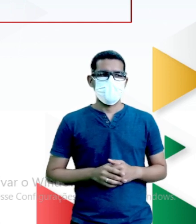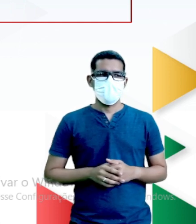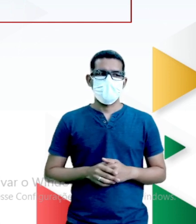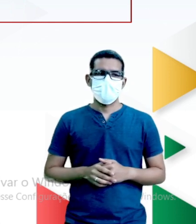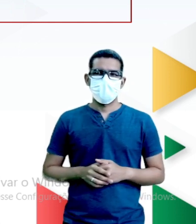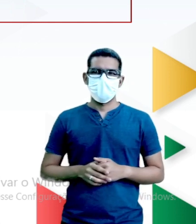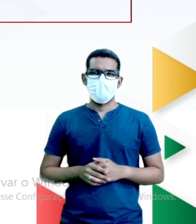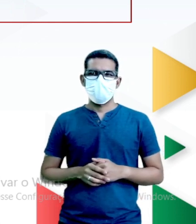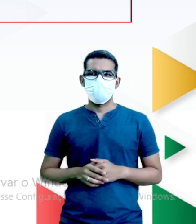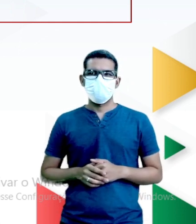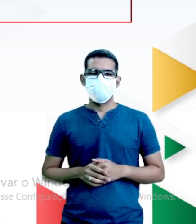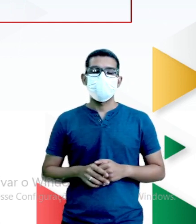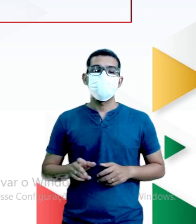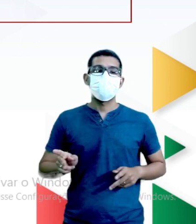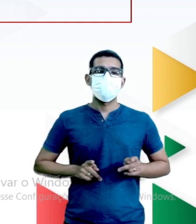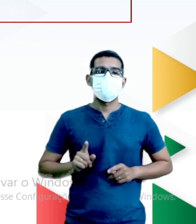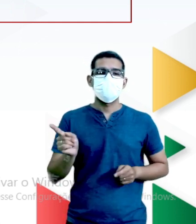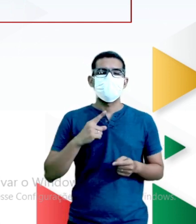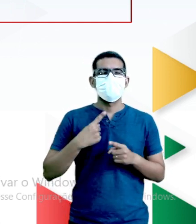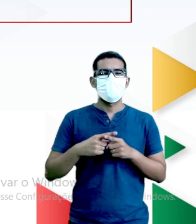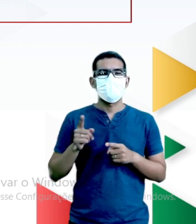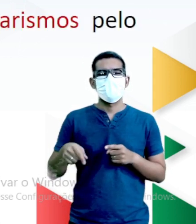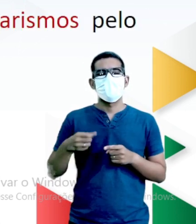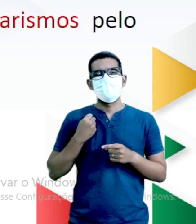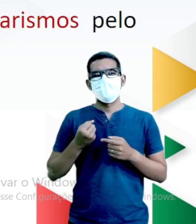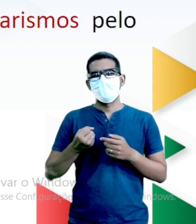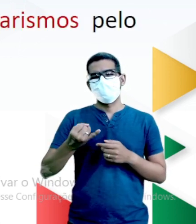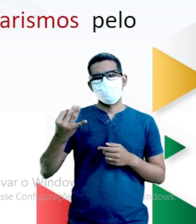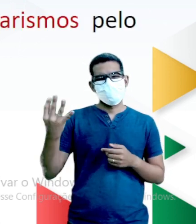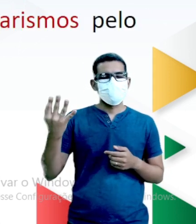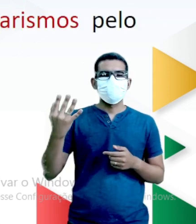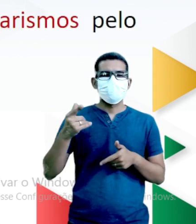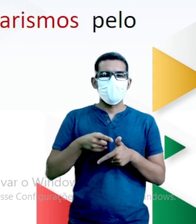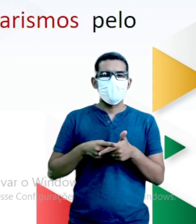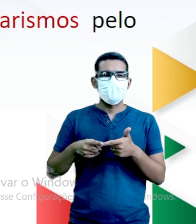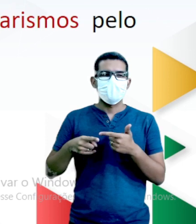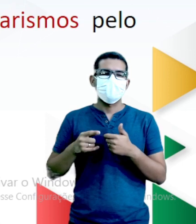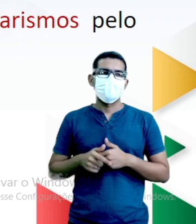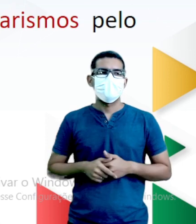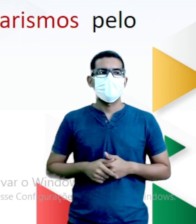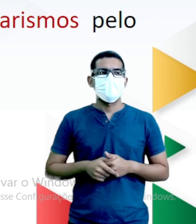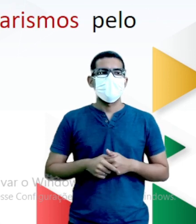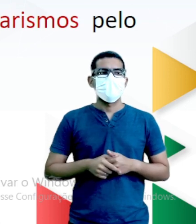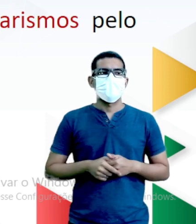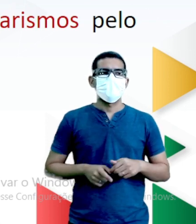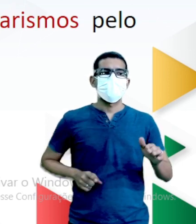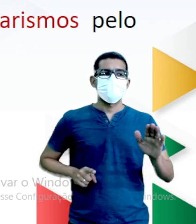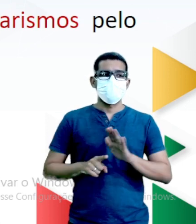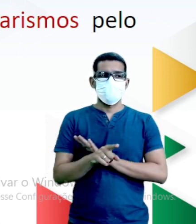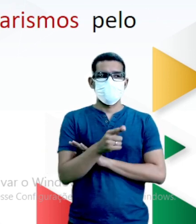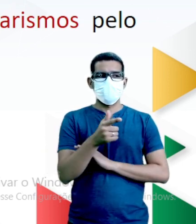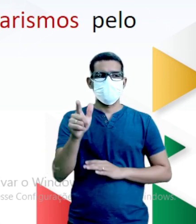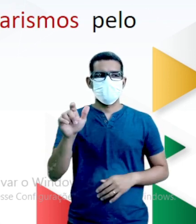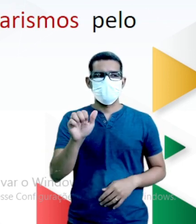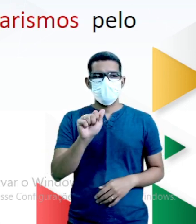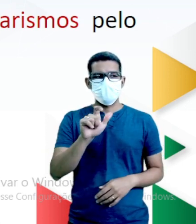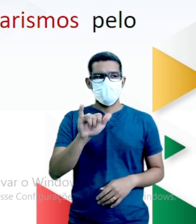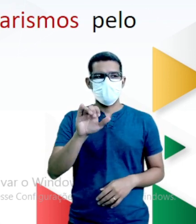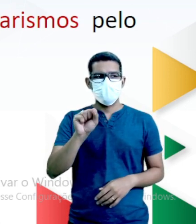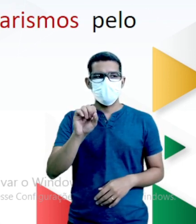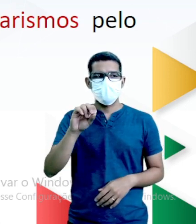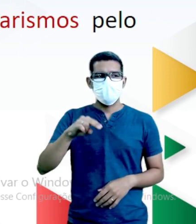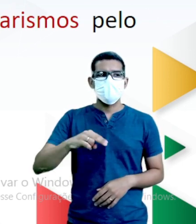é primo porque ele é divisível por 1, 17, 19, ele mesmo. Tranquilo, então? Seguindo já direto para a segunda questão.